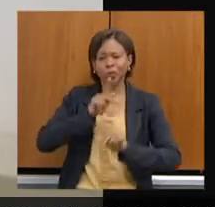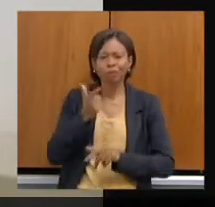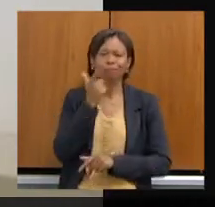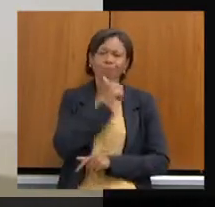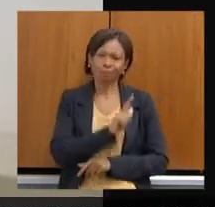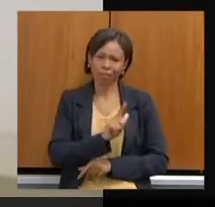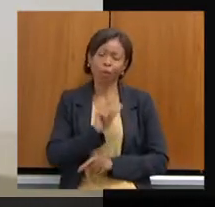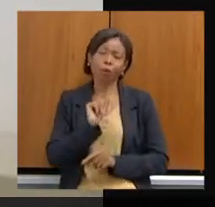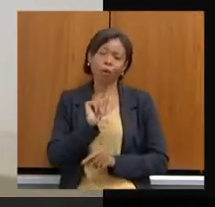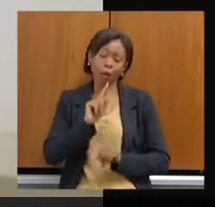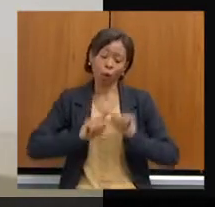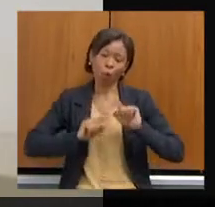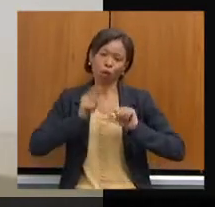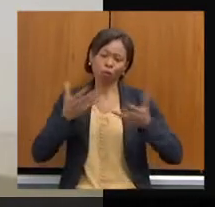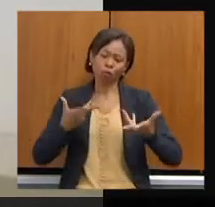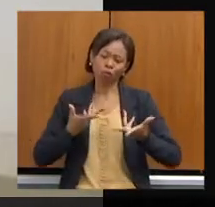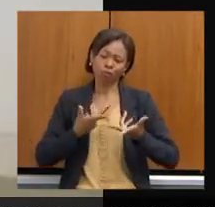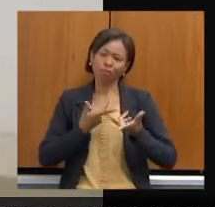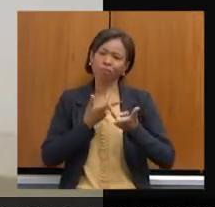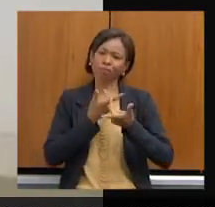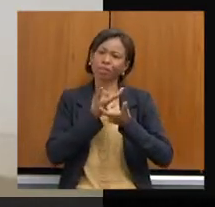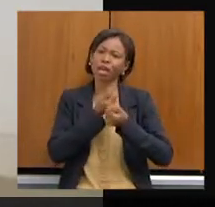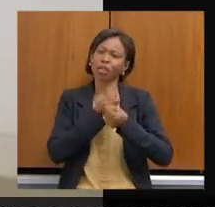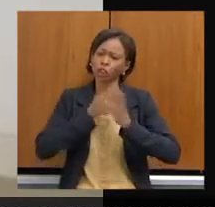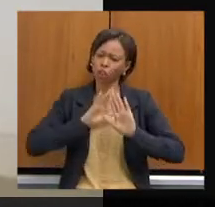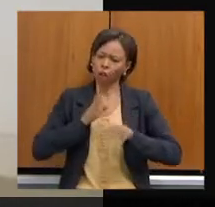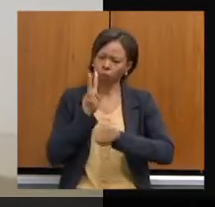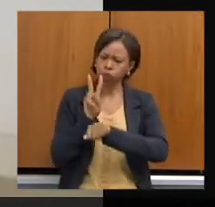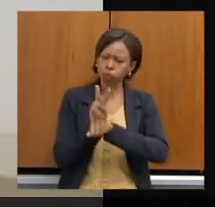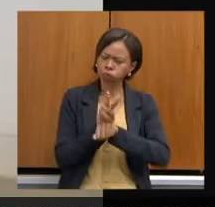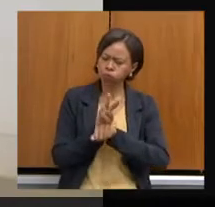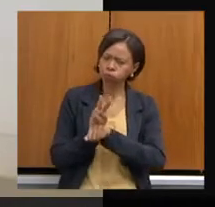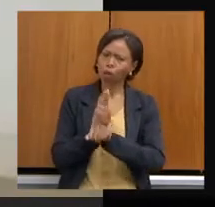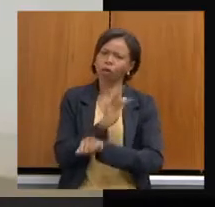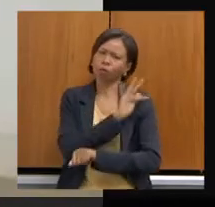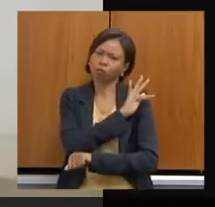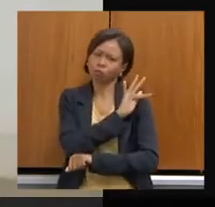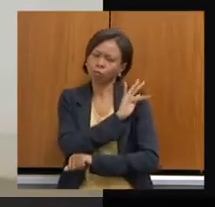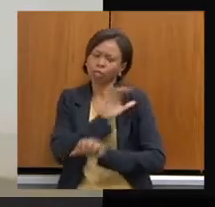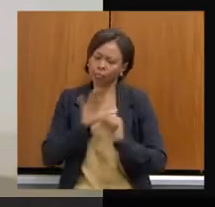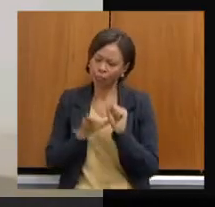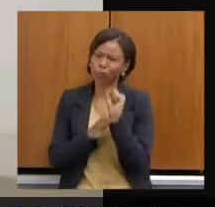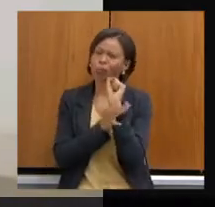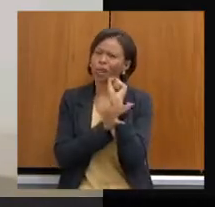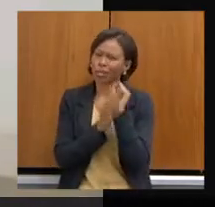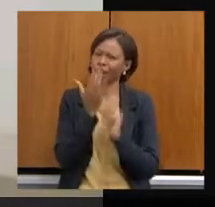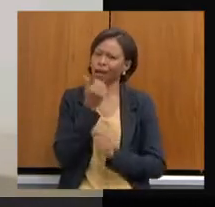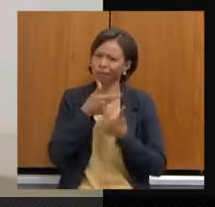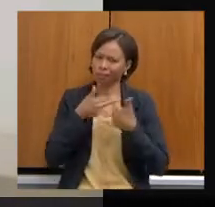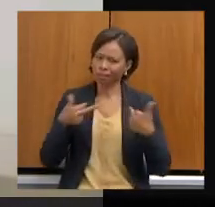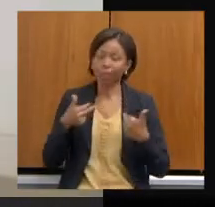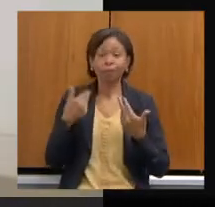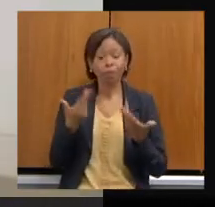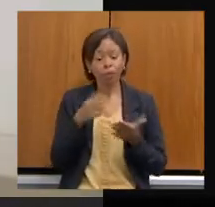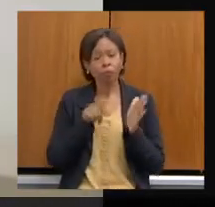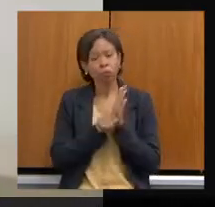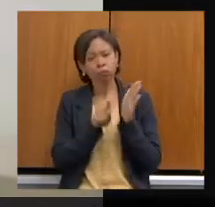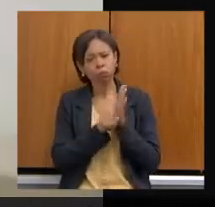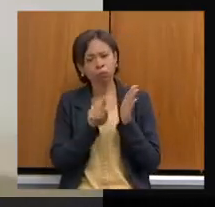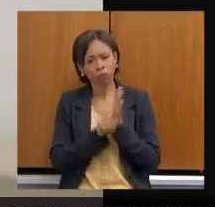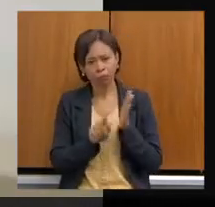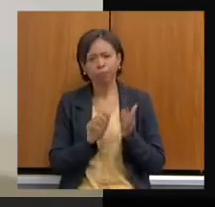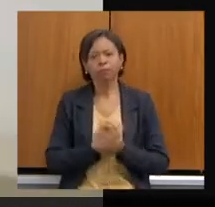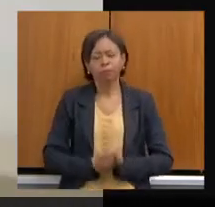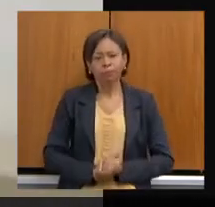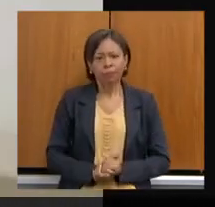qualidade inspecionados e com garantia da Segurança Pública São essas perguntas e rumo a palavra seu